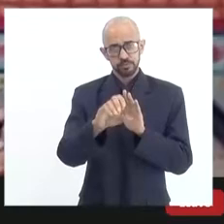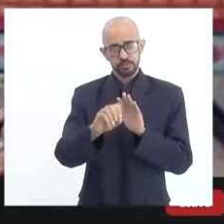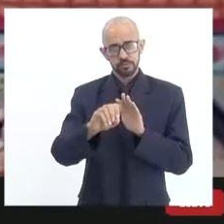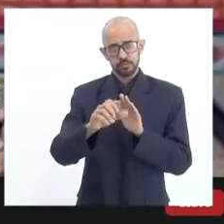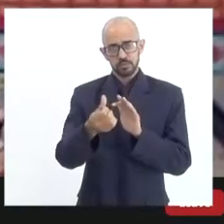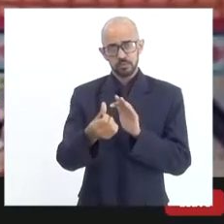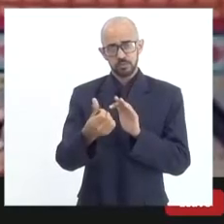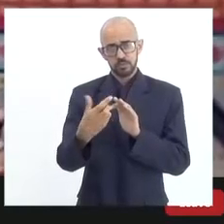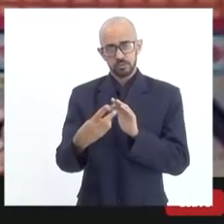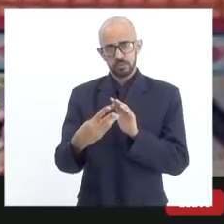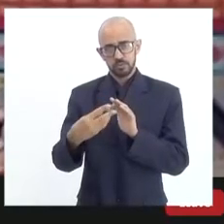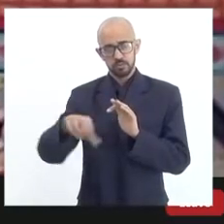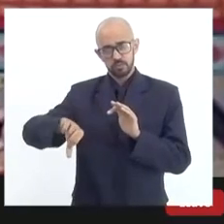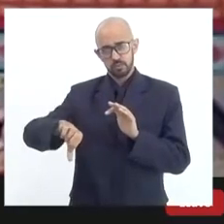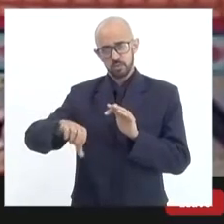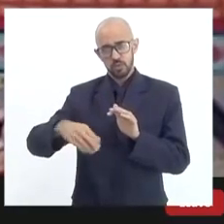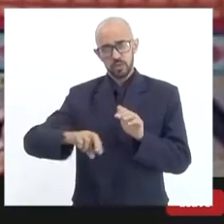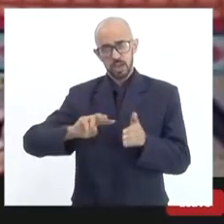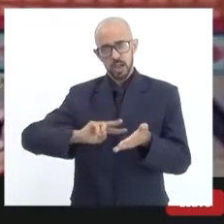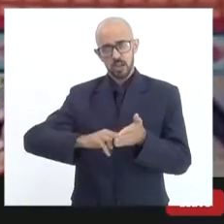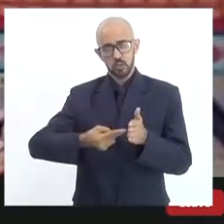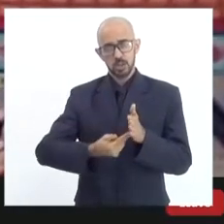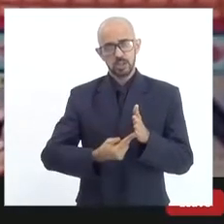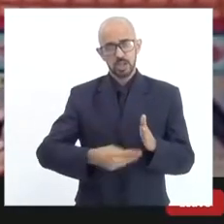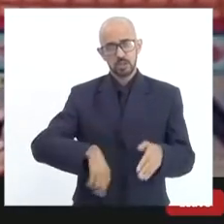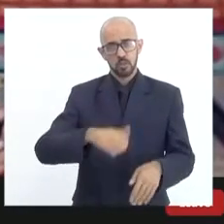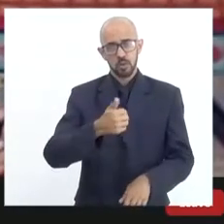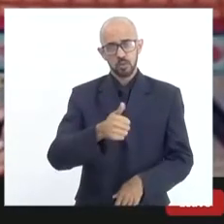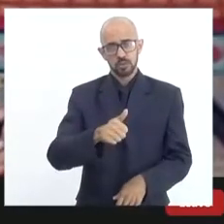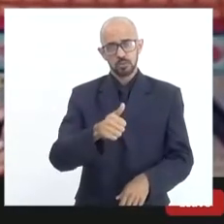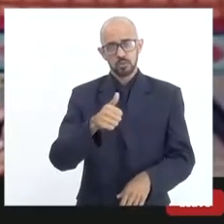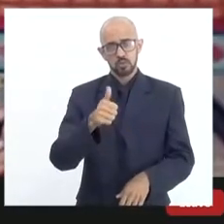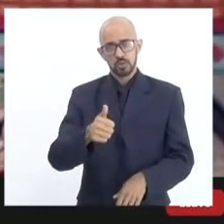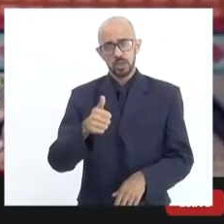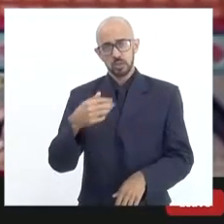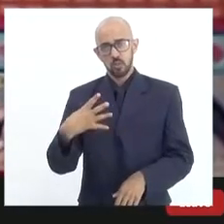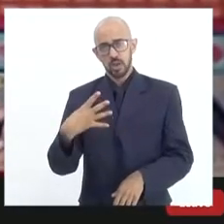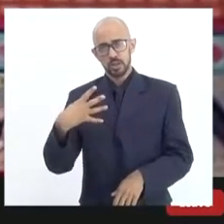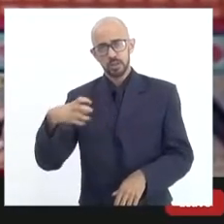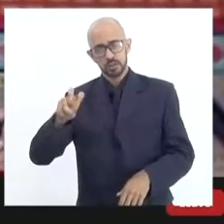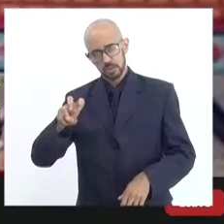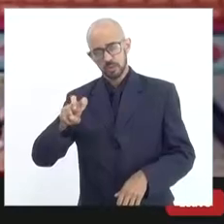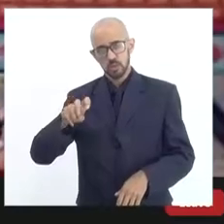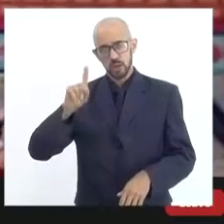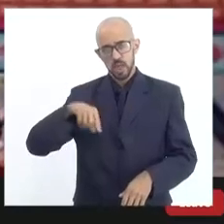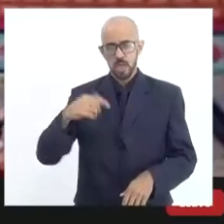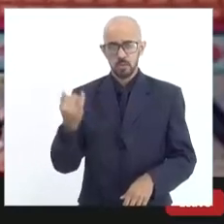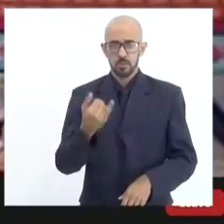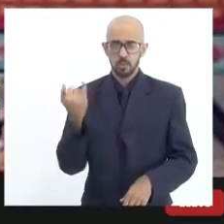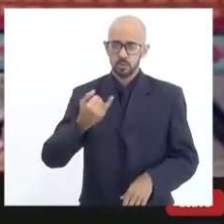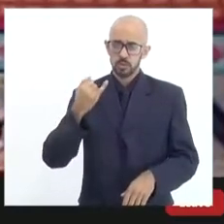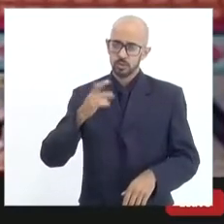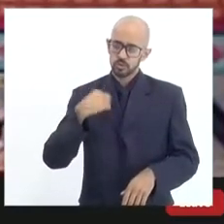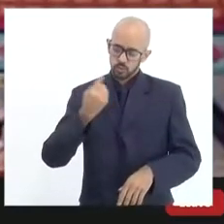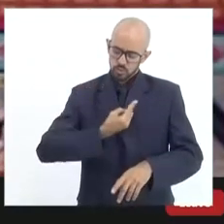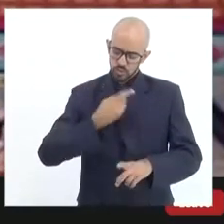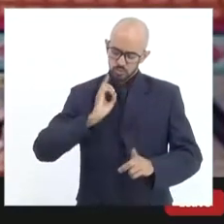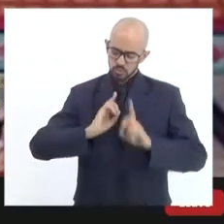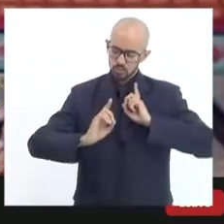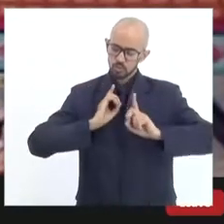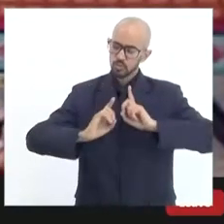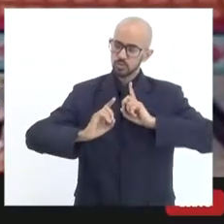10.639, atualizada com a 11.645. É fundamental que a gente dispute os